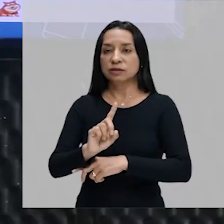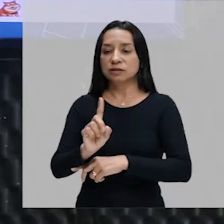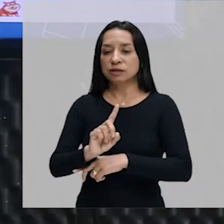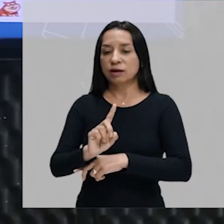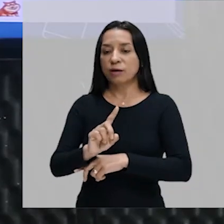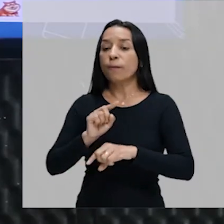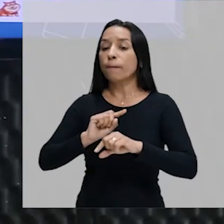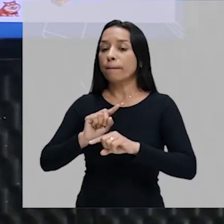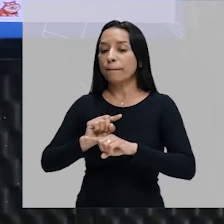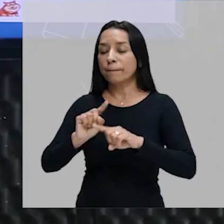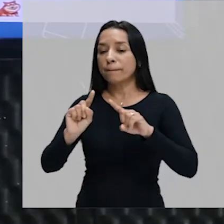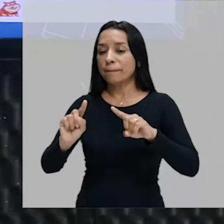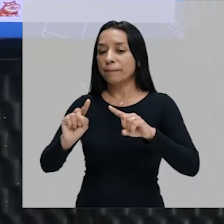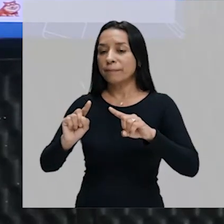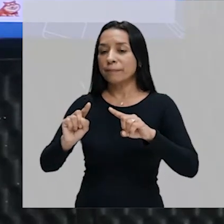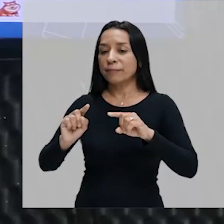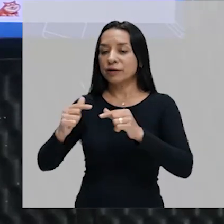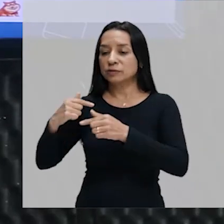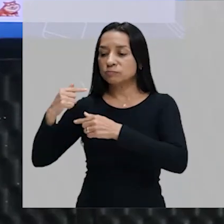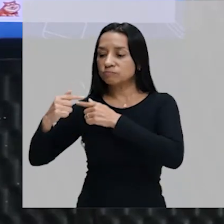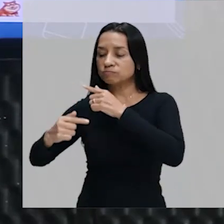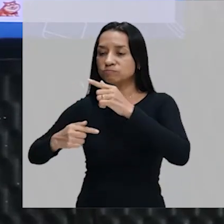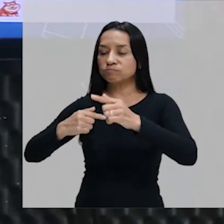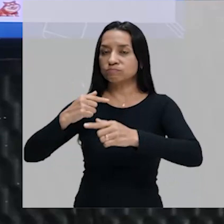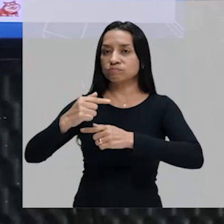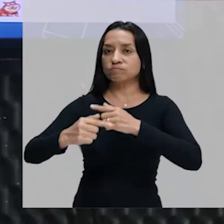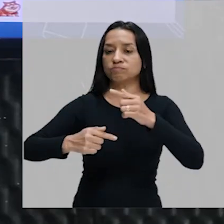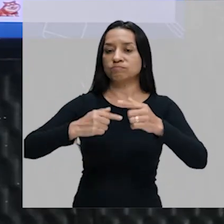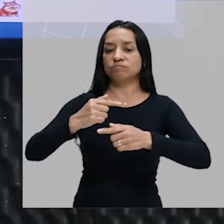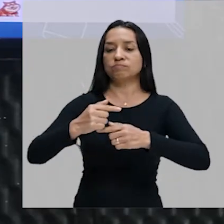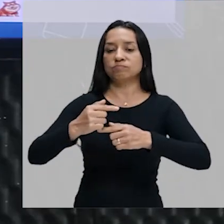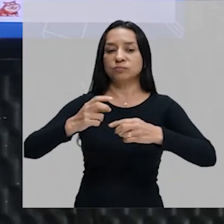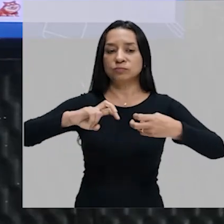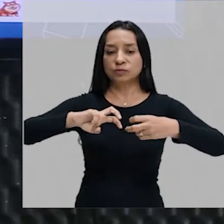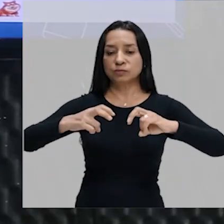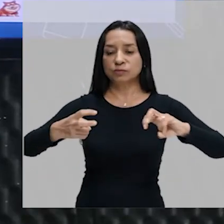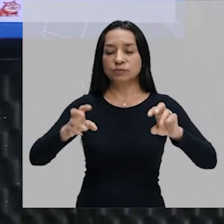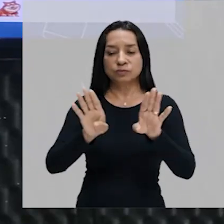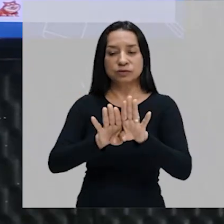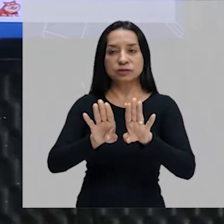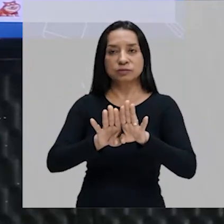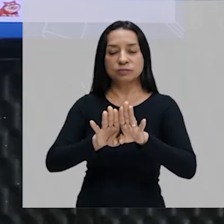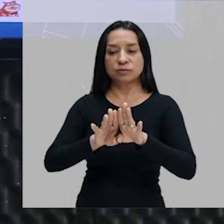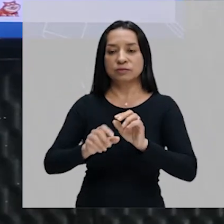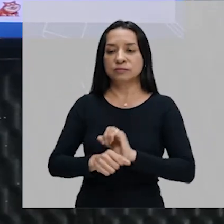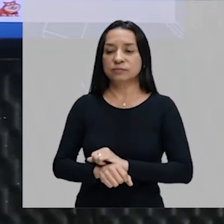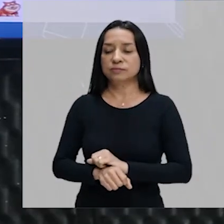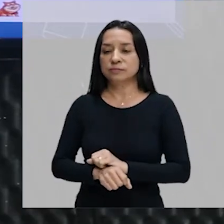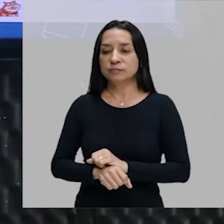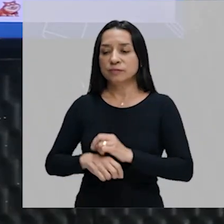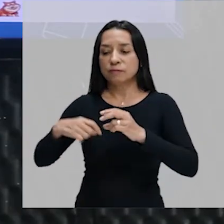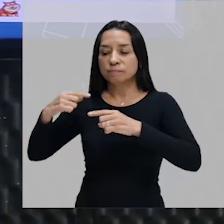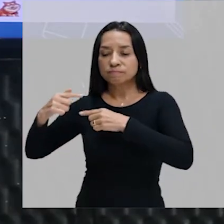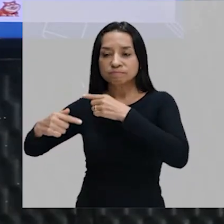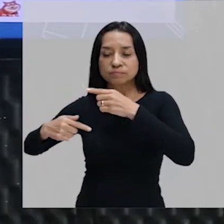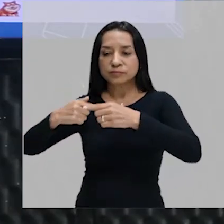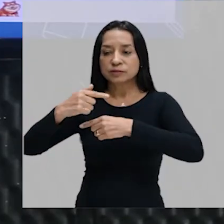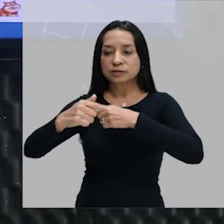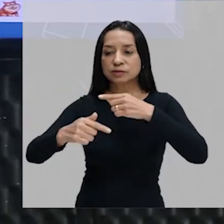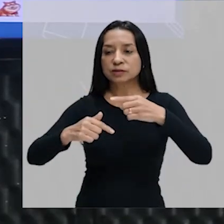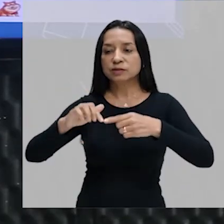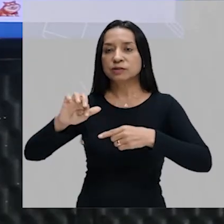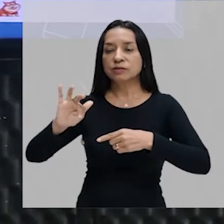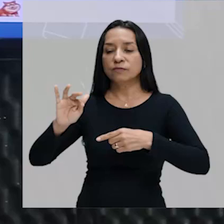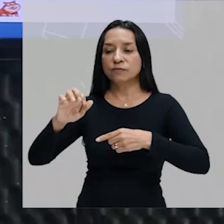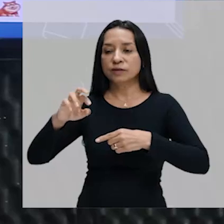produzirem descendentes que se reproduzem também, ou seja, descendentes férteis, tá? Nós